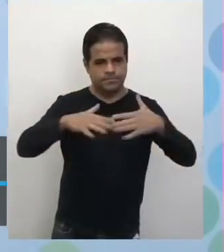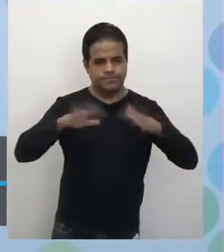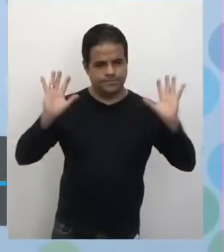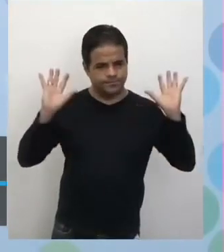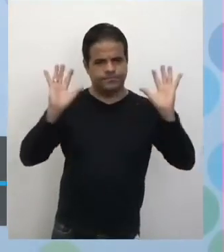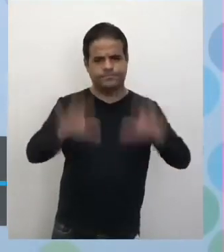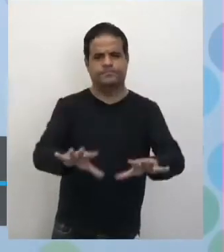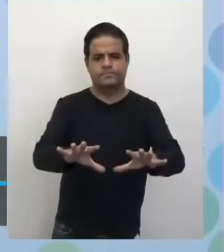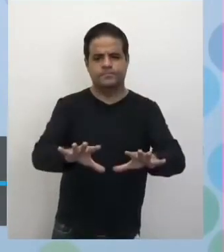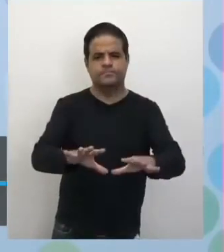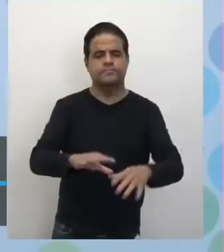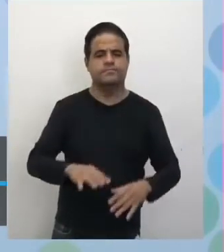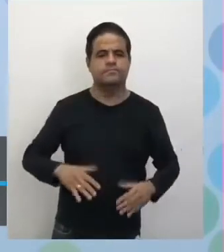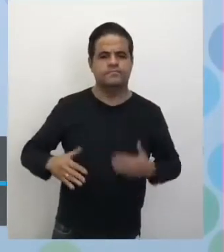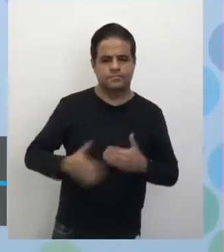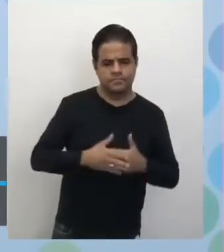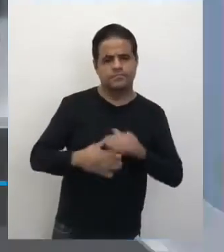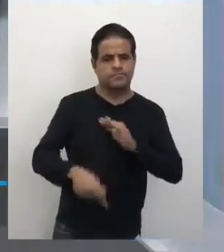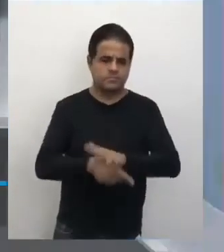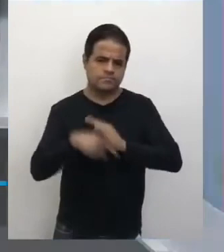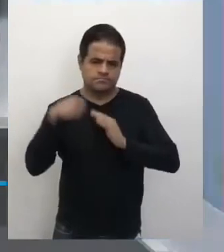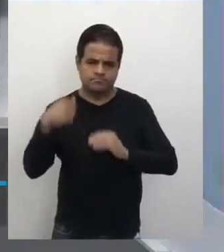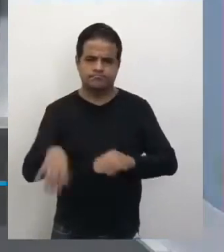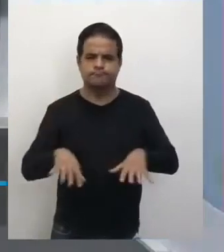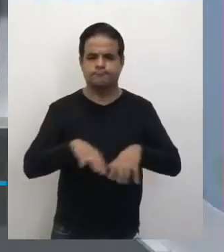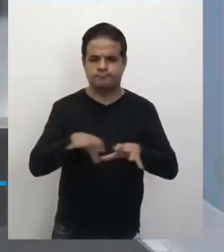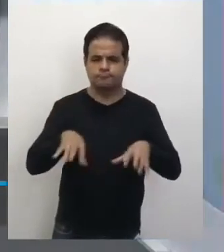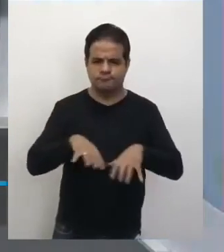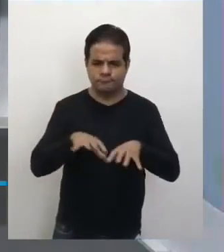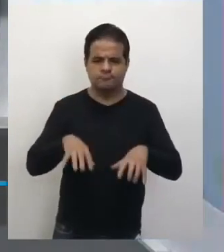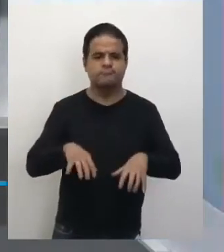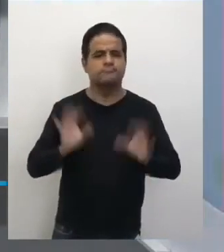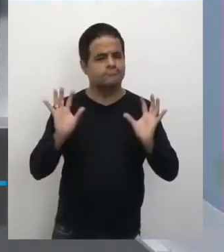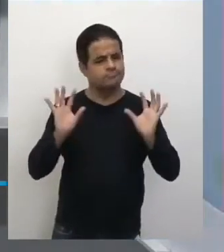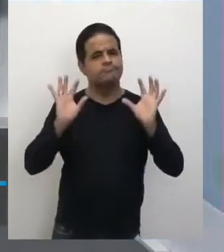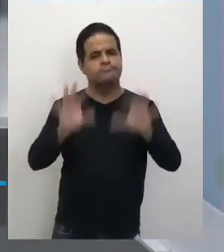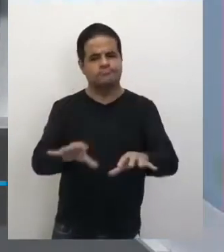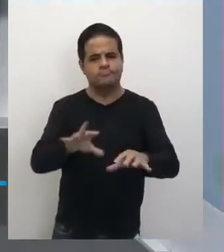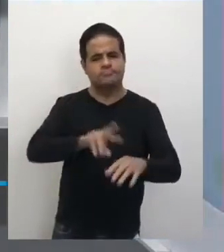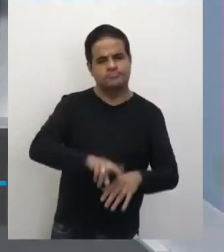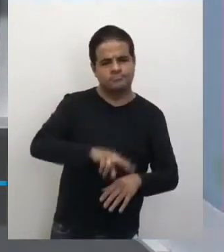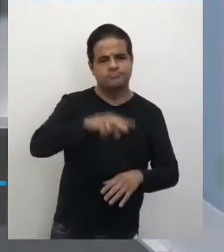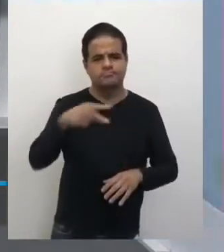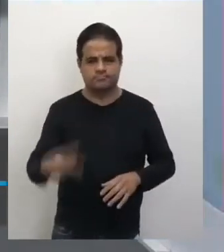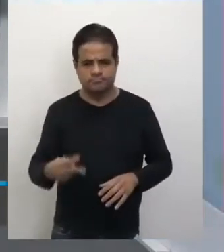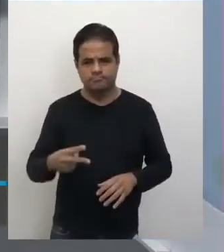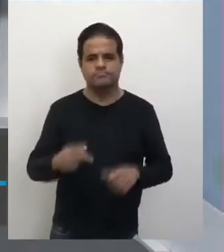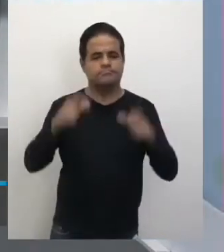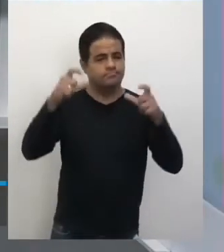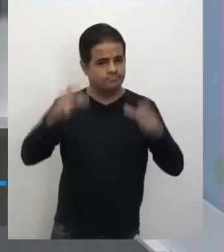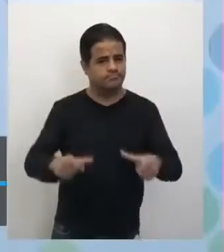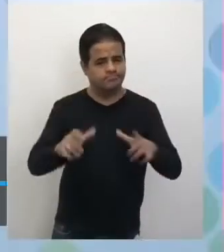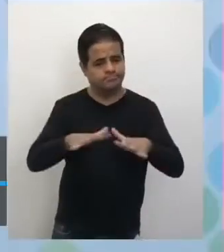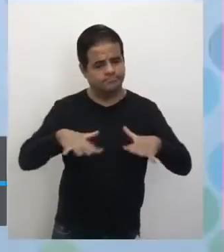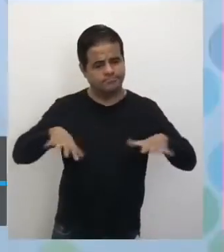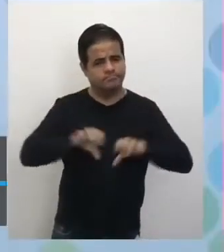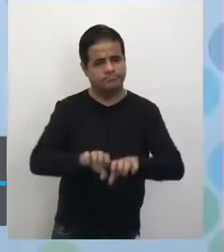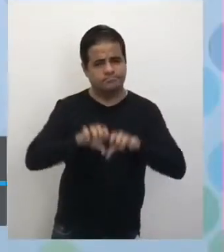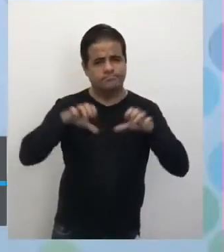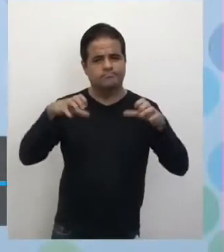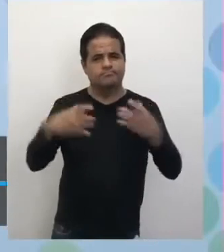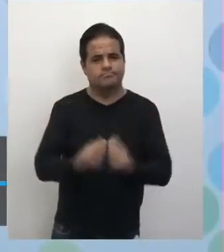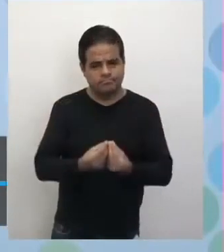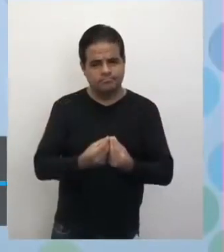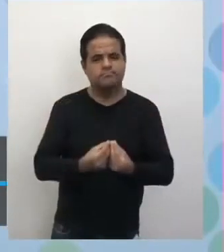impacto ambiental, né? O próprio ecossistema da região acaba sendo afetado e ele é transferido para um outro local que afeta o outro ecossistema. Então é o